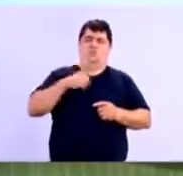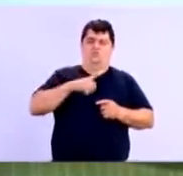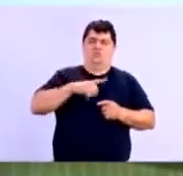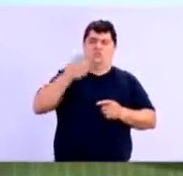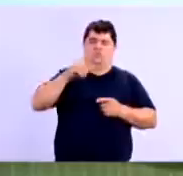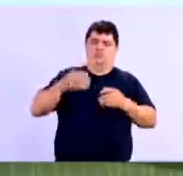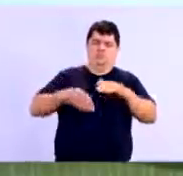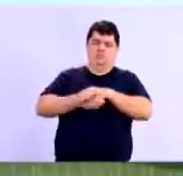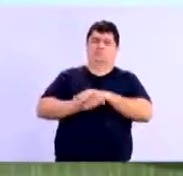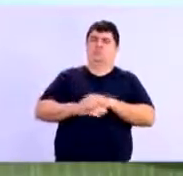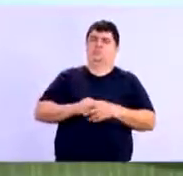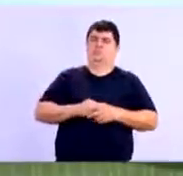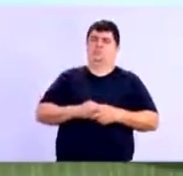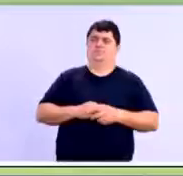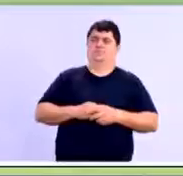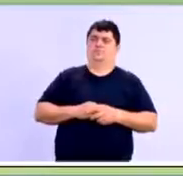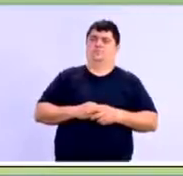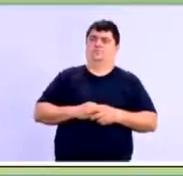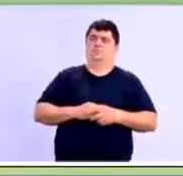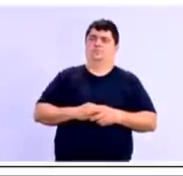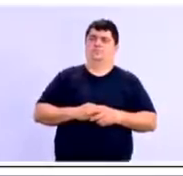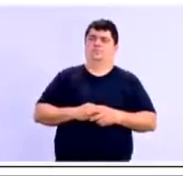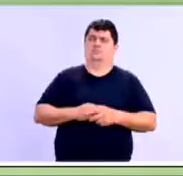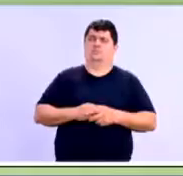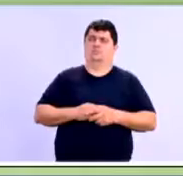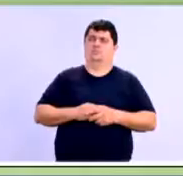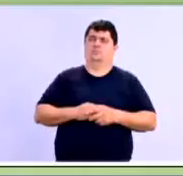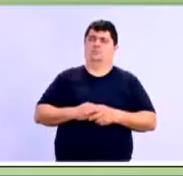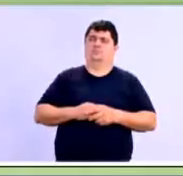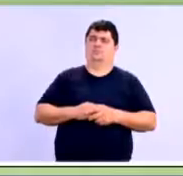na empresa, ok? Vamos lá.